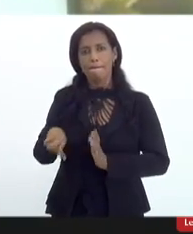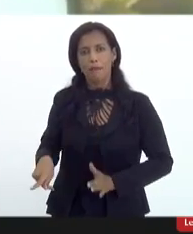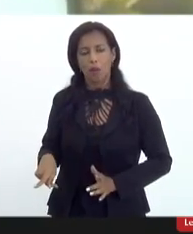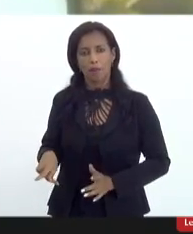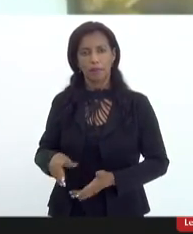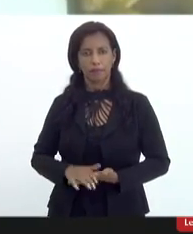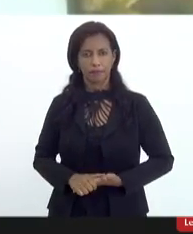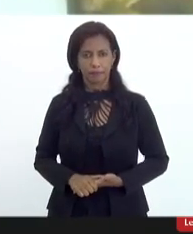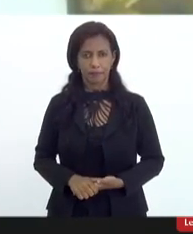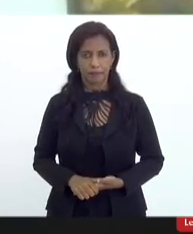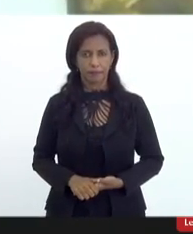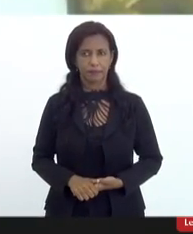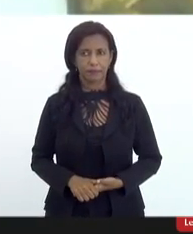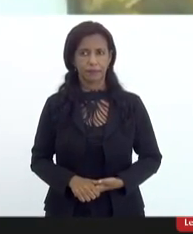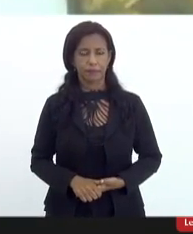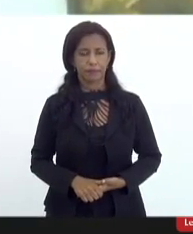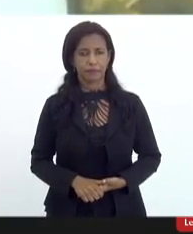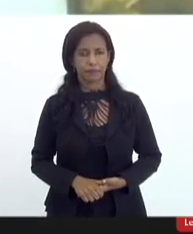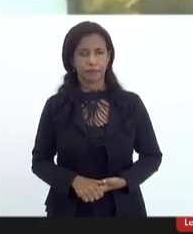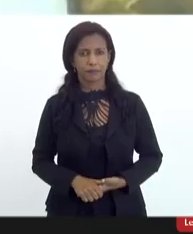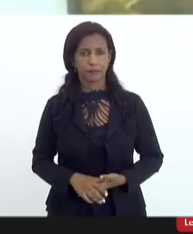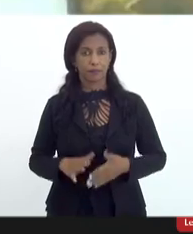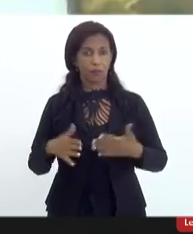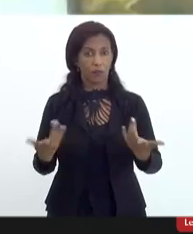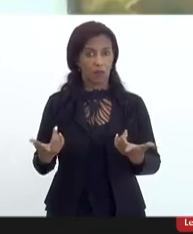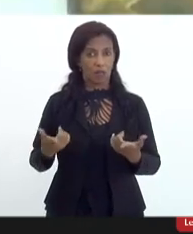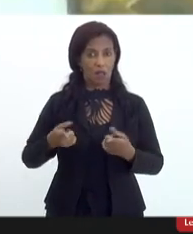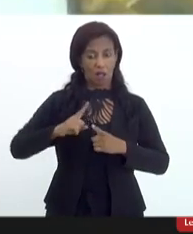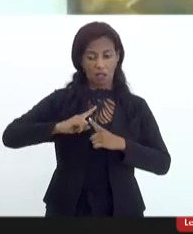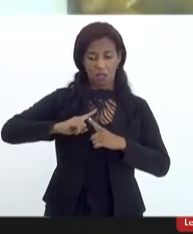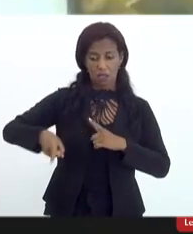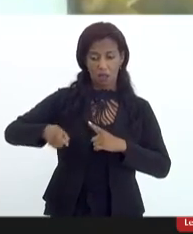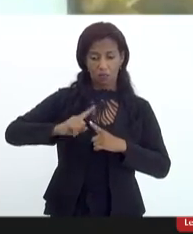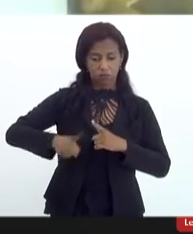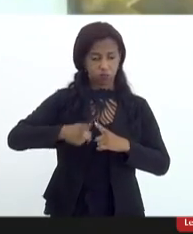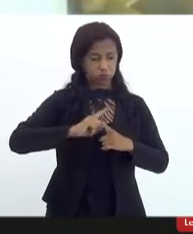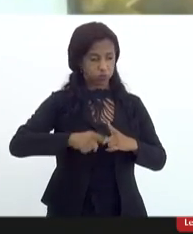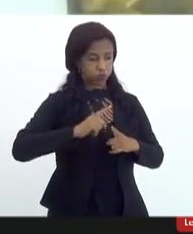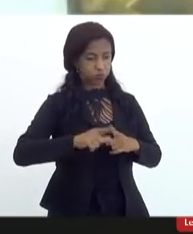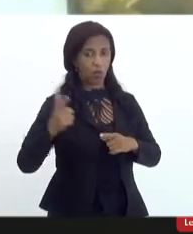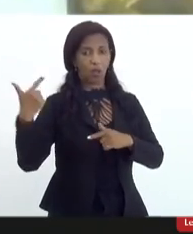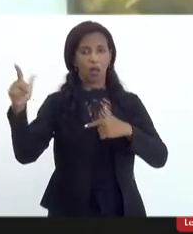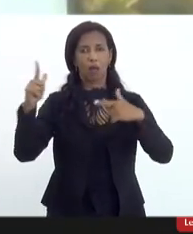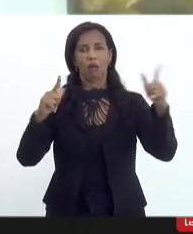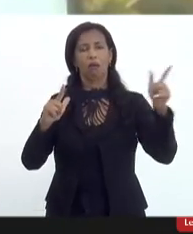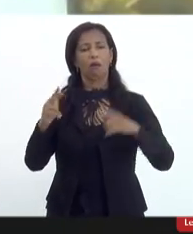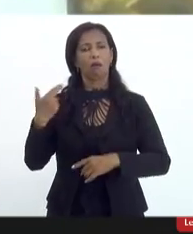religiosa, ou seja, a negação da laicidade.